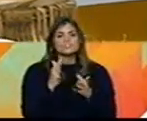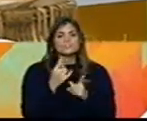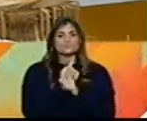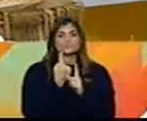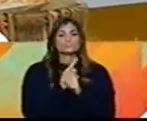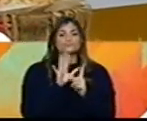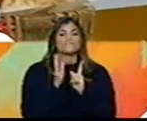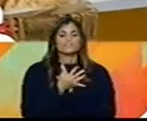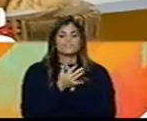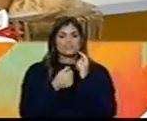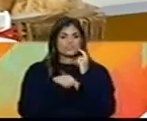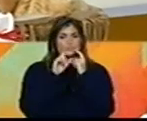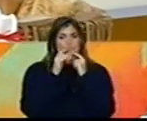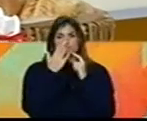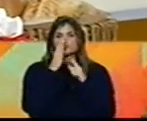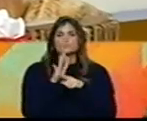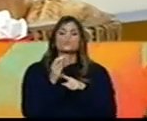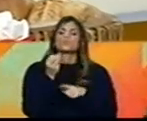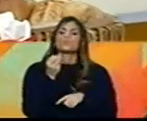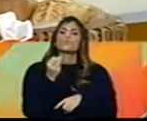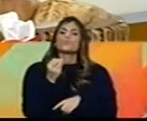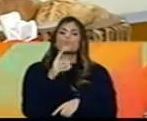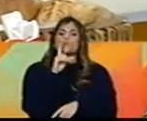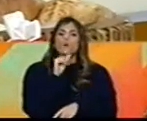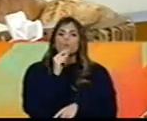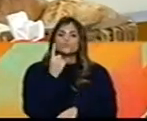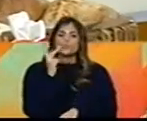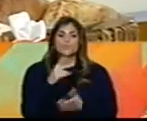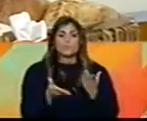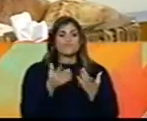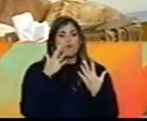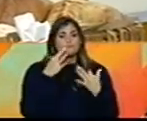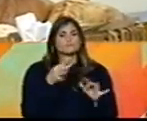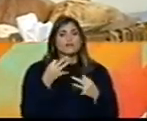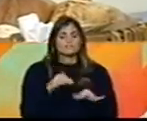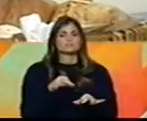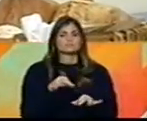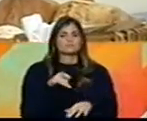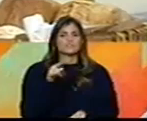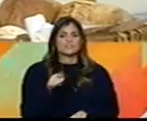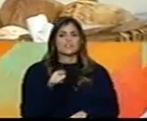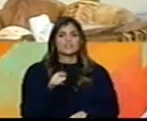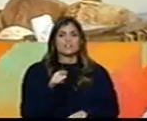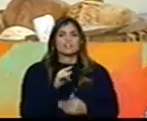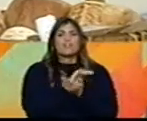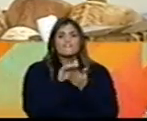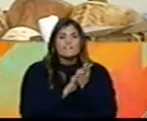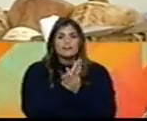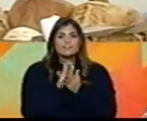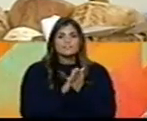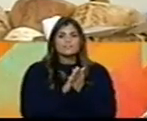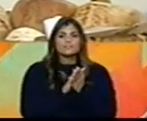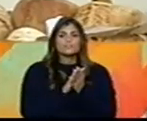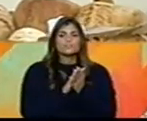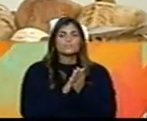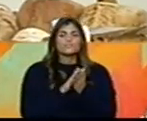rodeia, não é? Nós podemos, por exemplo, comprar um quilo de arroz normal e basicamente aquilo, como é lavado e tem menos processos, não nos